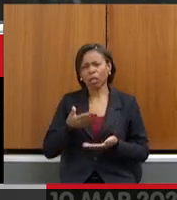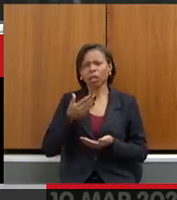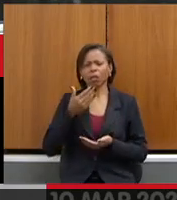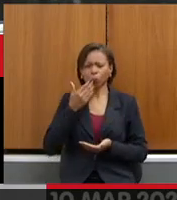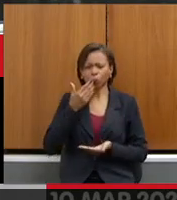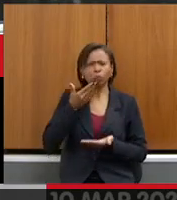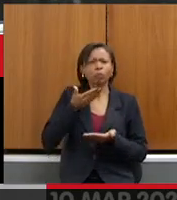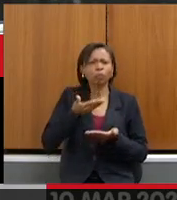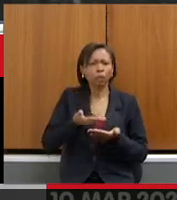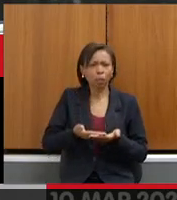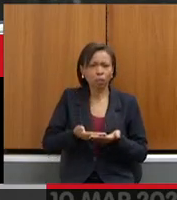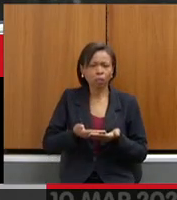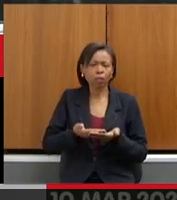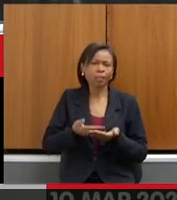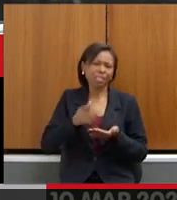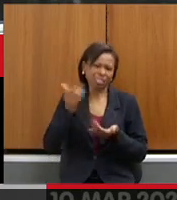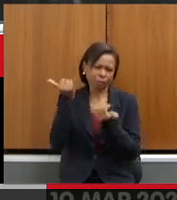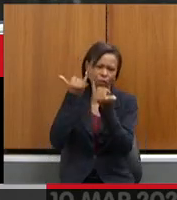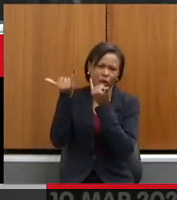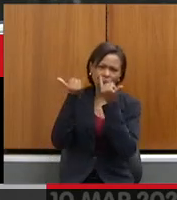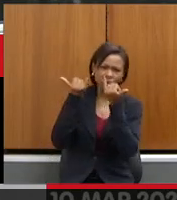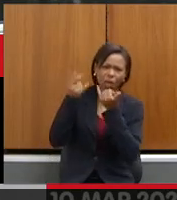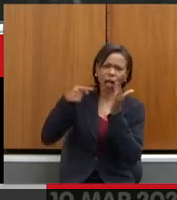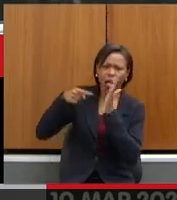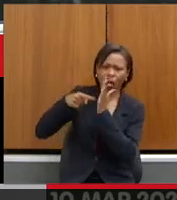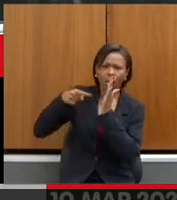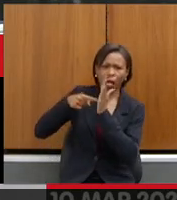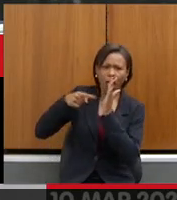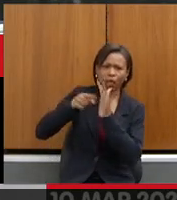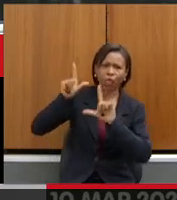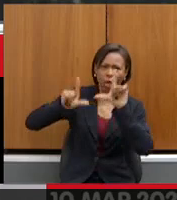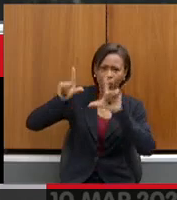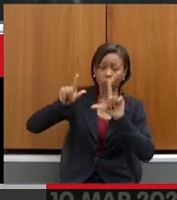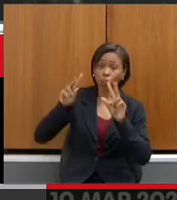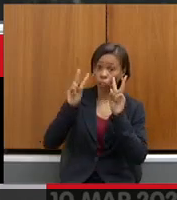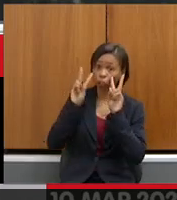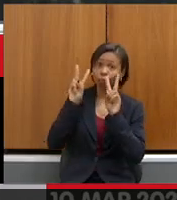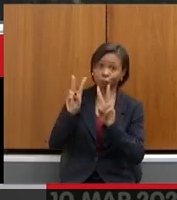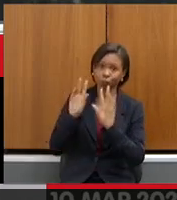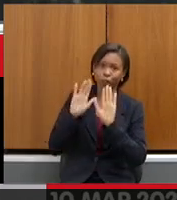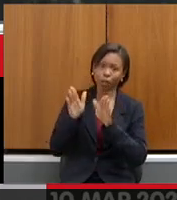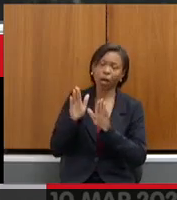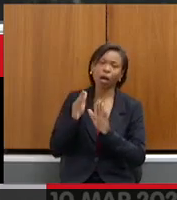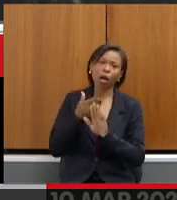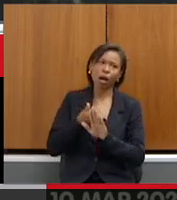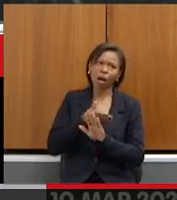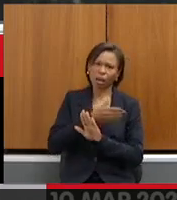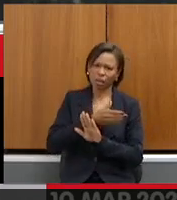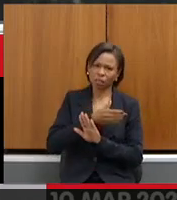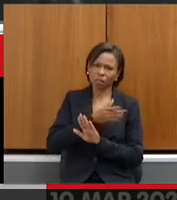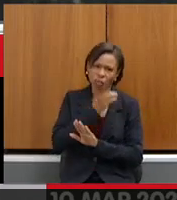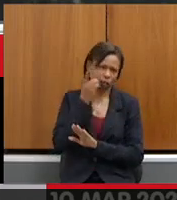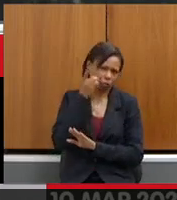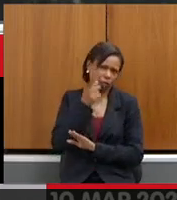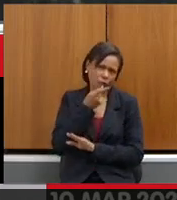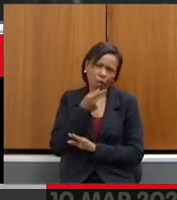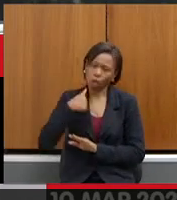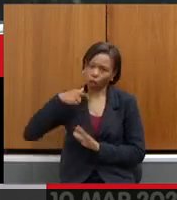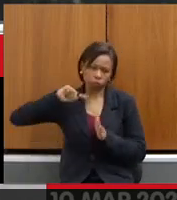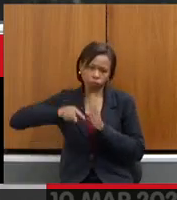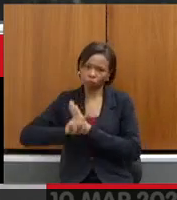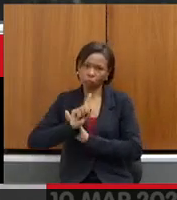denúncias que nós vemos na mídia durante esses dias e aqueles deputados antecederam E aí eu não quero se aprofundar